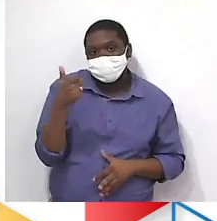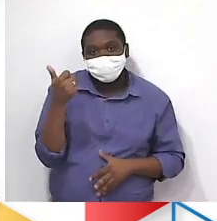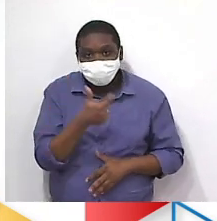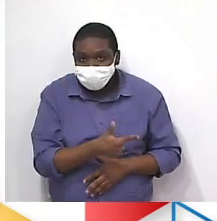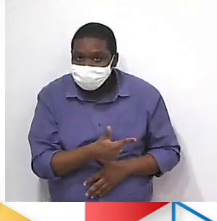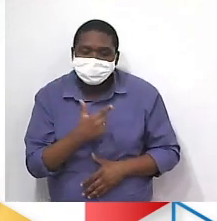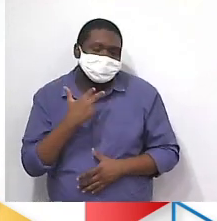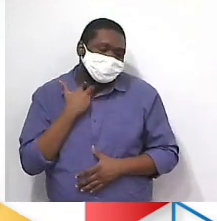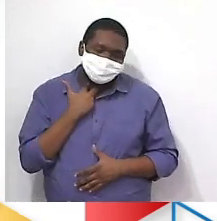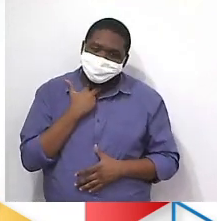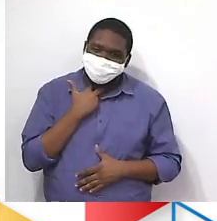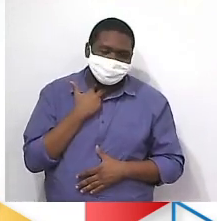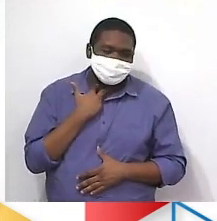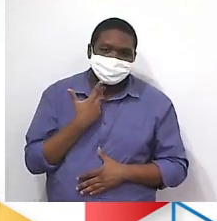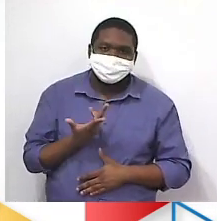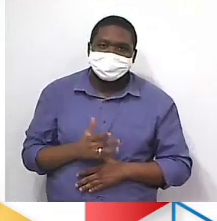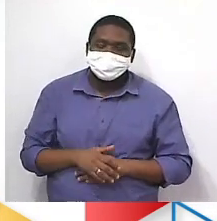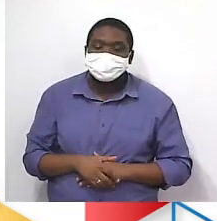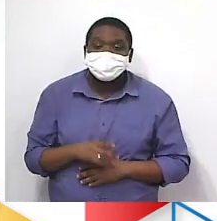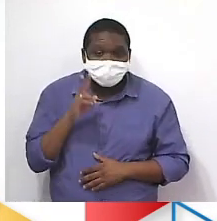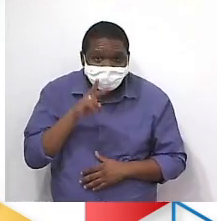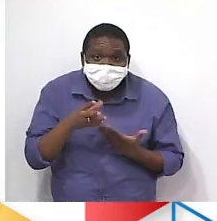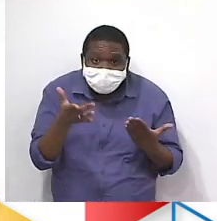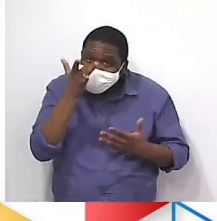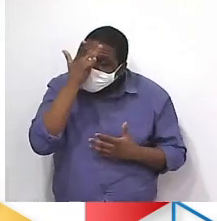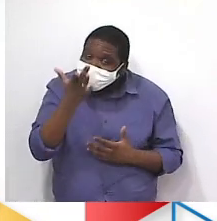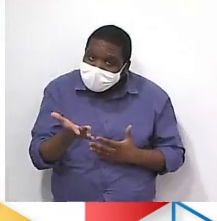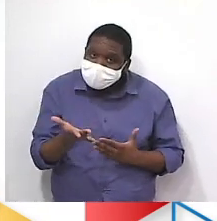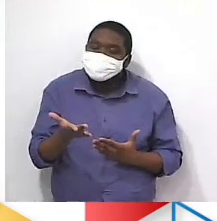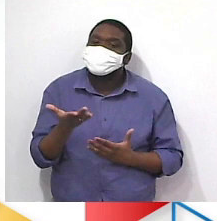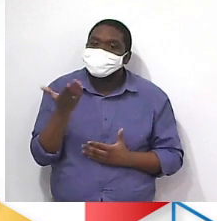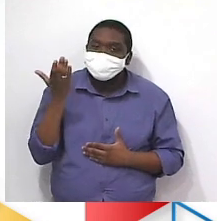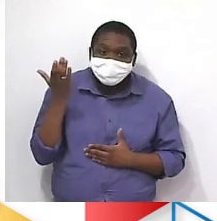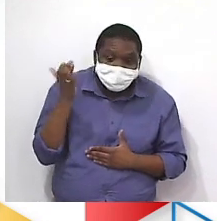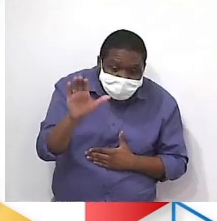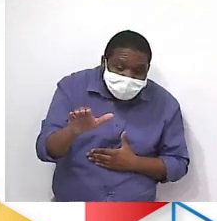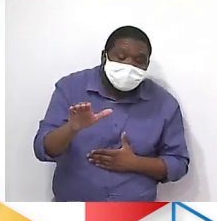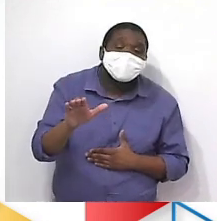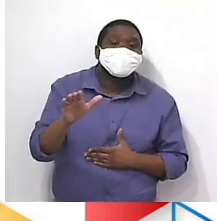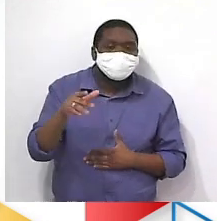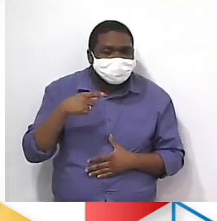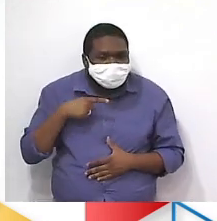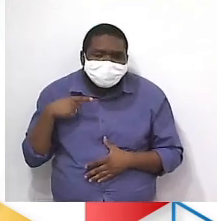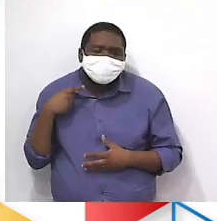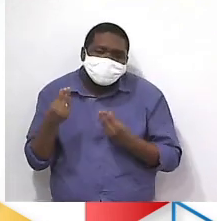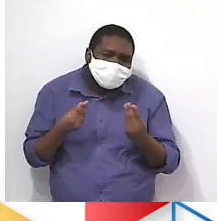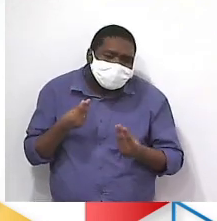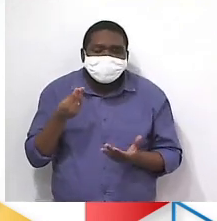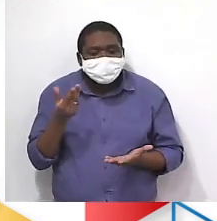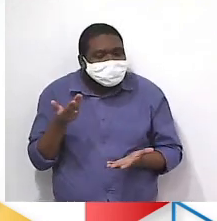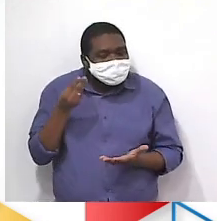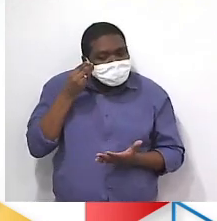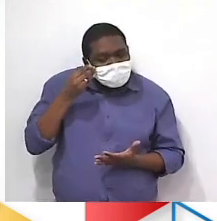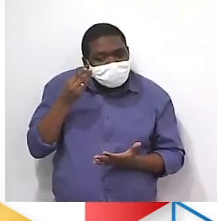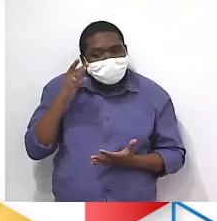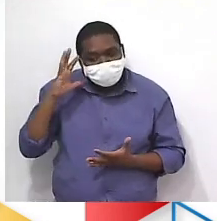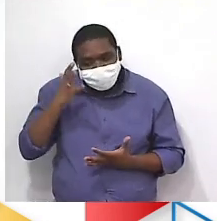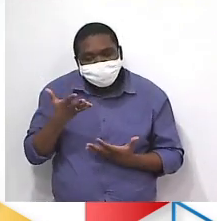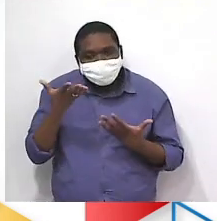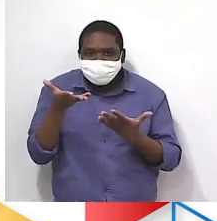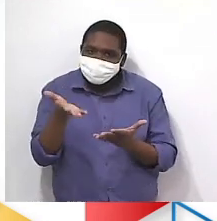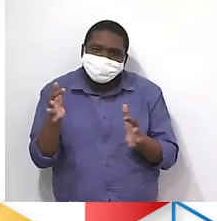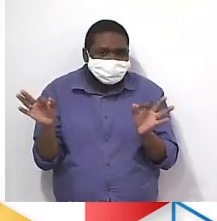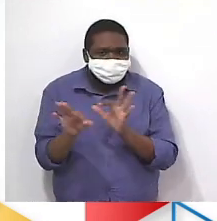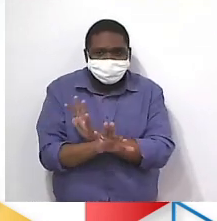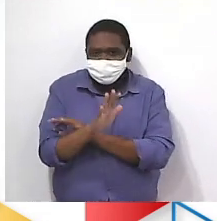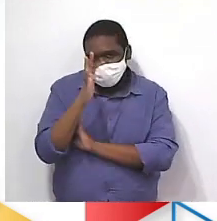nem pensar, senão não vai funcionar. Viu como é fácil? Colocou a condição de existência, matou a questão. Não vai esquecer disso,